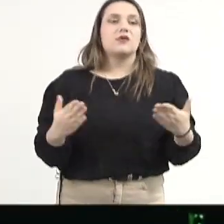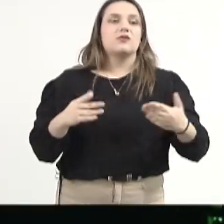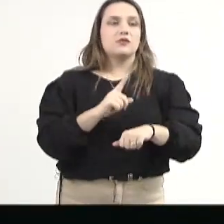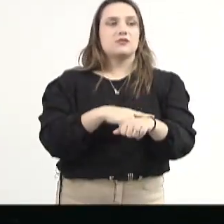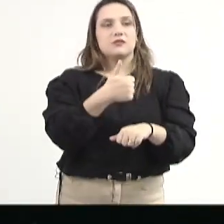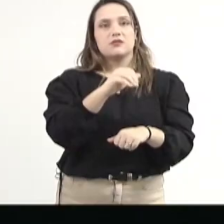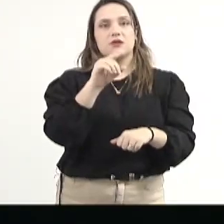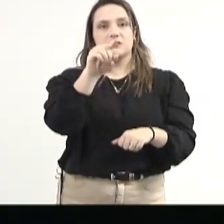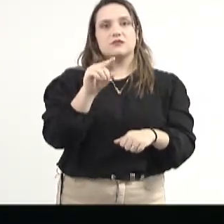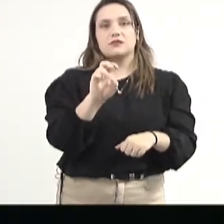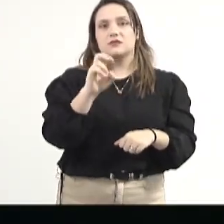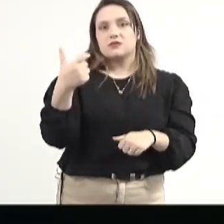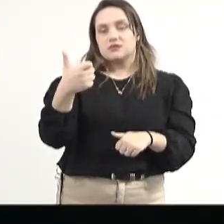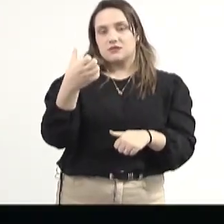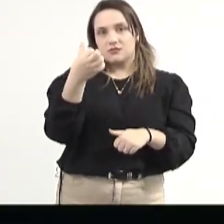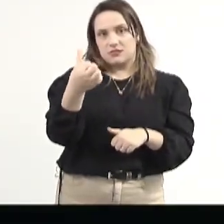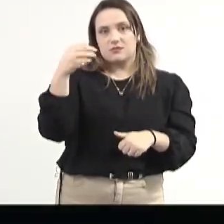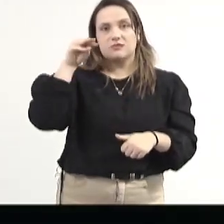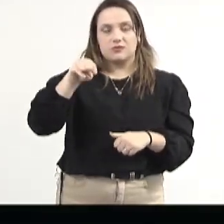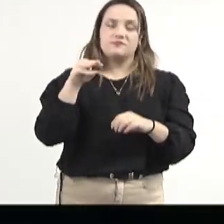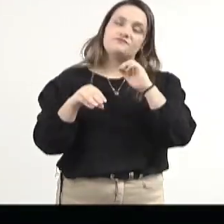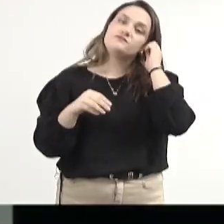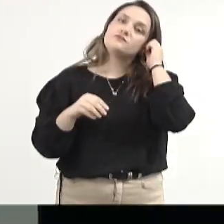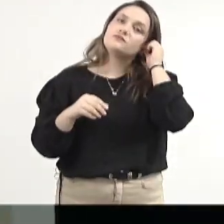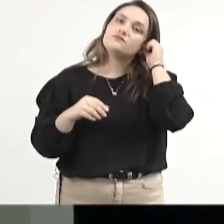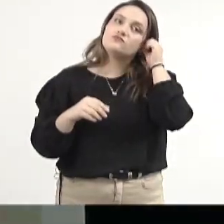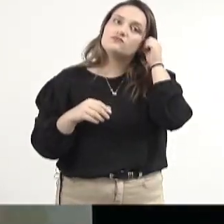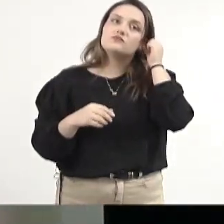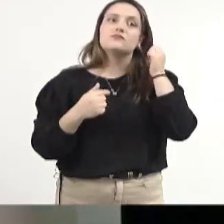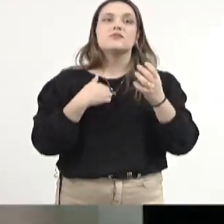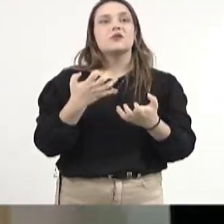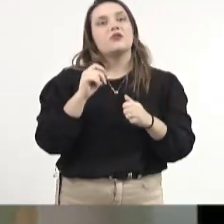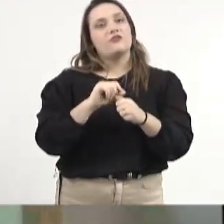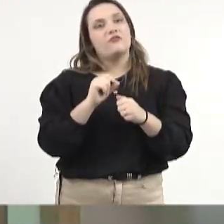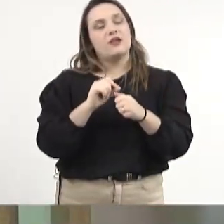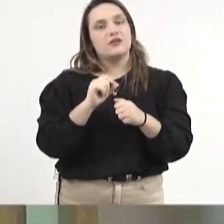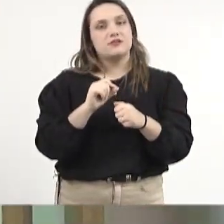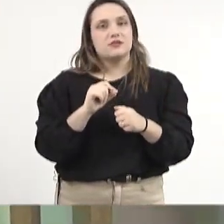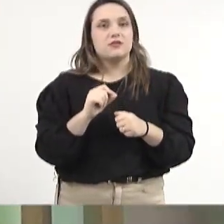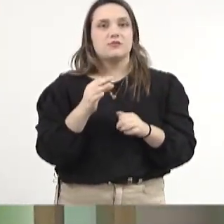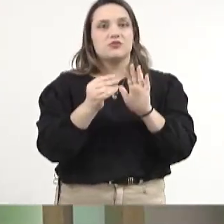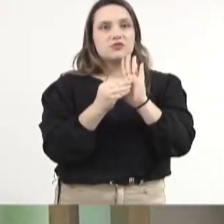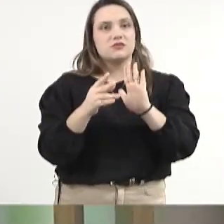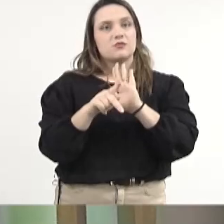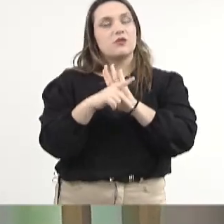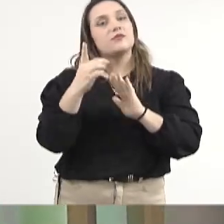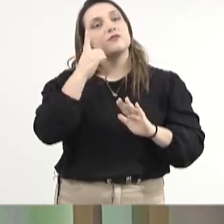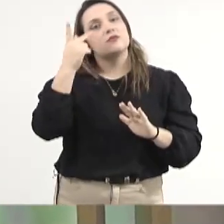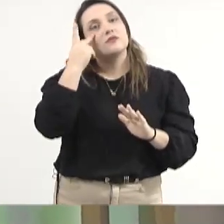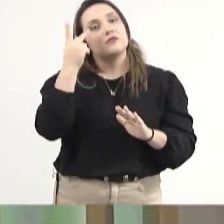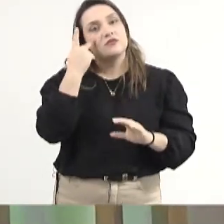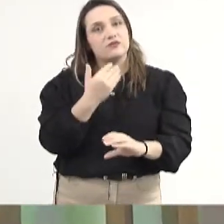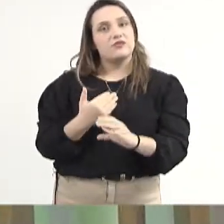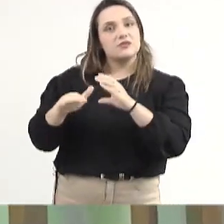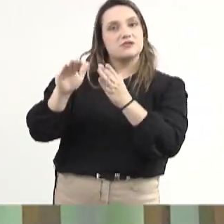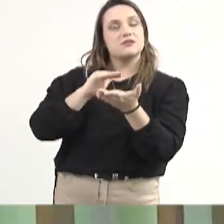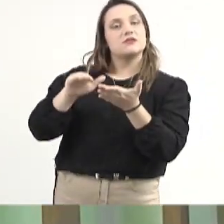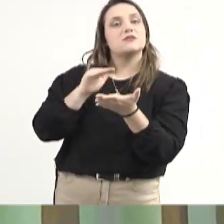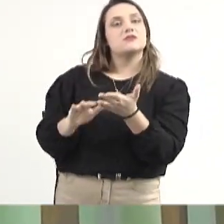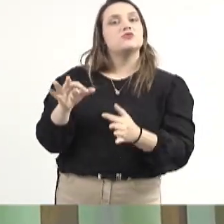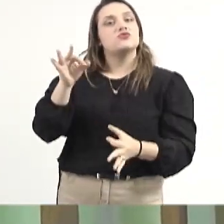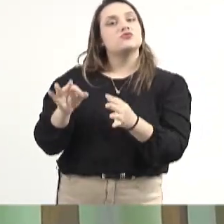e 56 minutos em Mato Grosso do Sul. Antes da gente voltar a falar desse assunto, trazer uma indicação do deputado Pedro Kemp, encaminhada para a Secretaria de